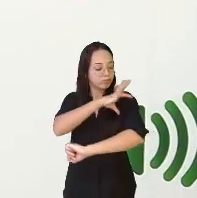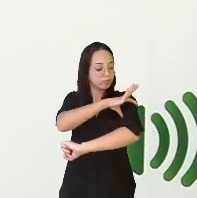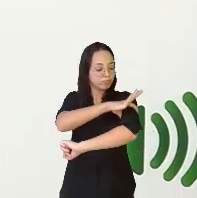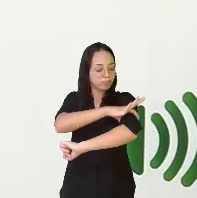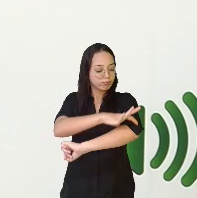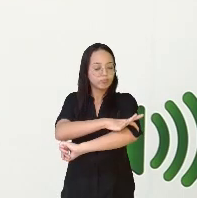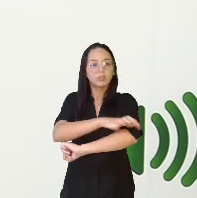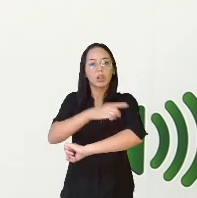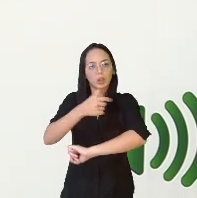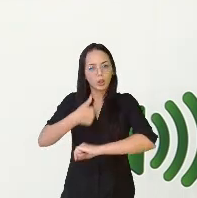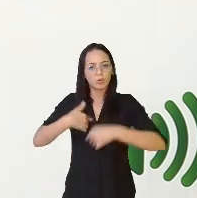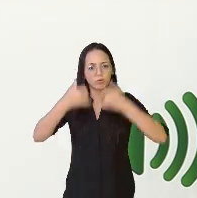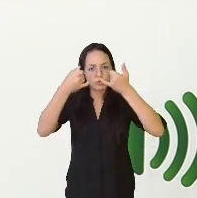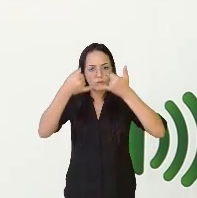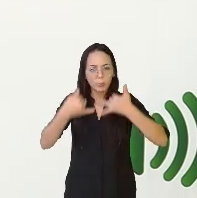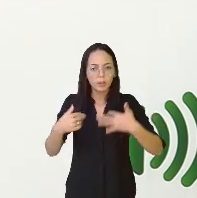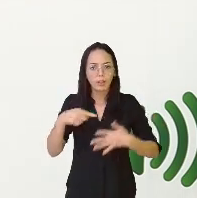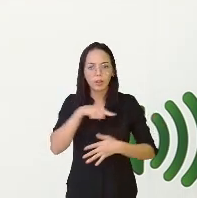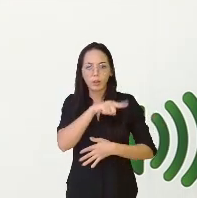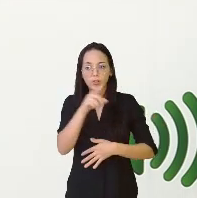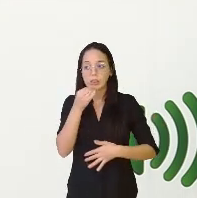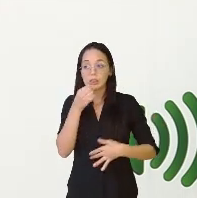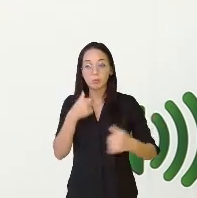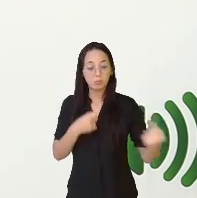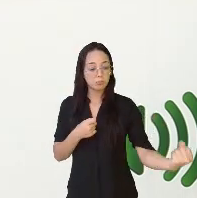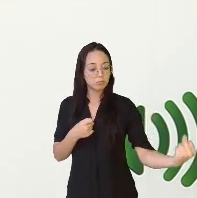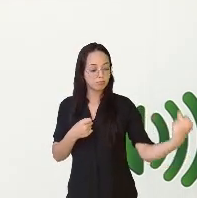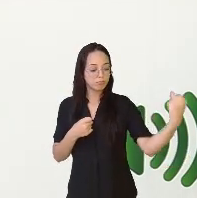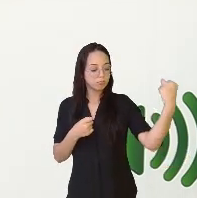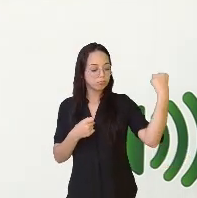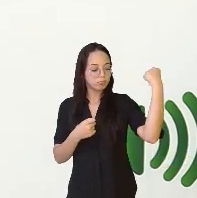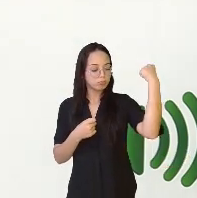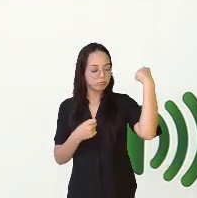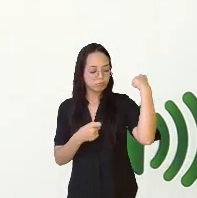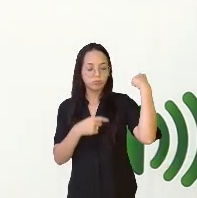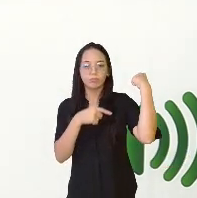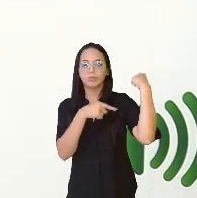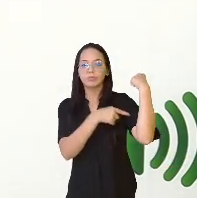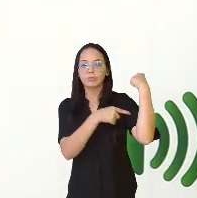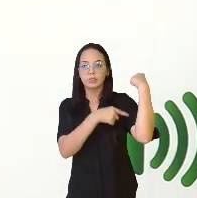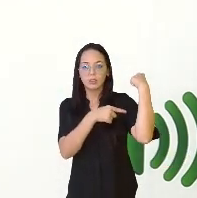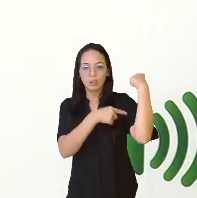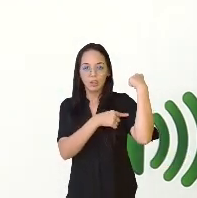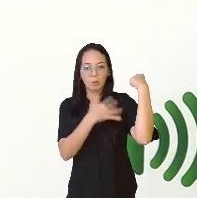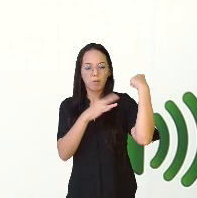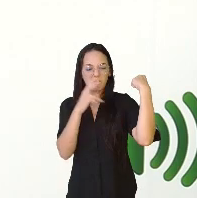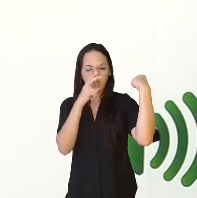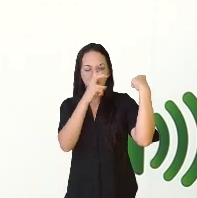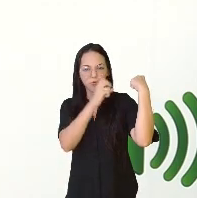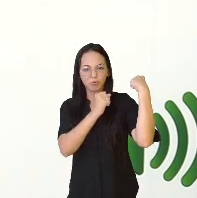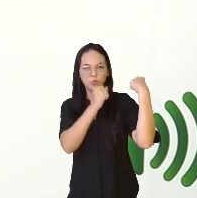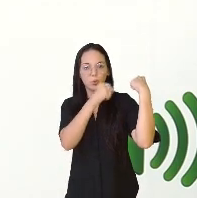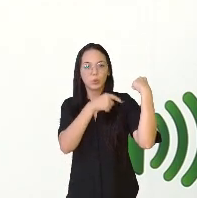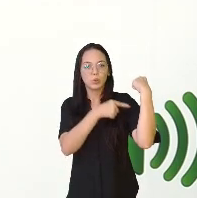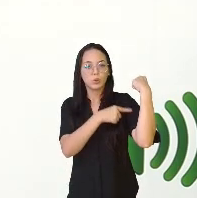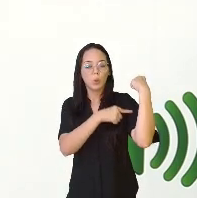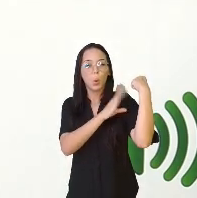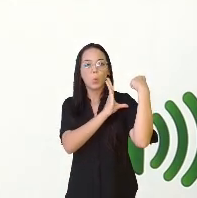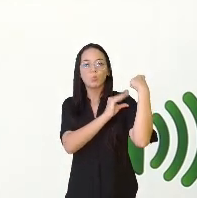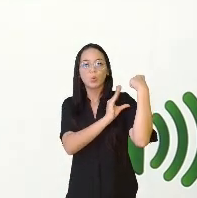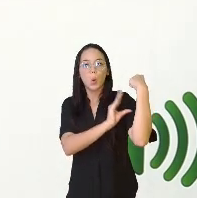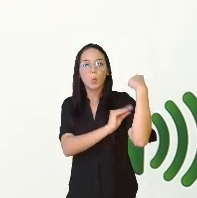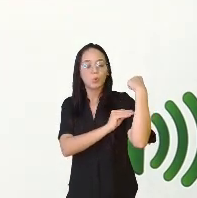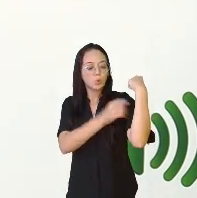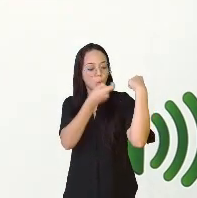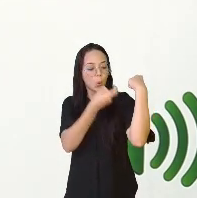para vocês, que quando a gente levanta o braço e faz um pouco de força, o músculo do bíceps,